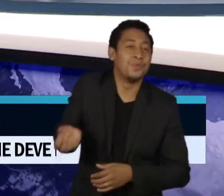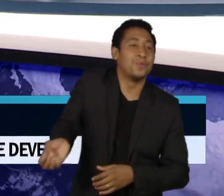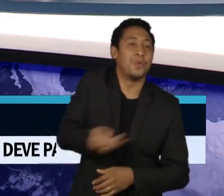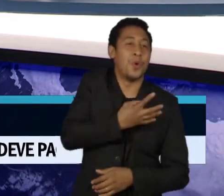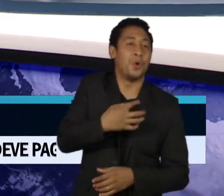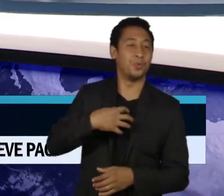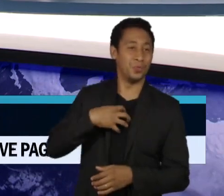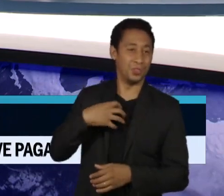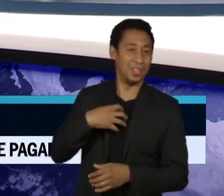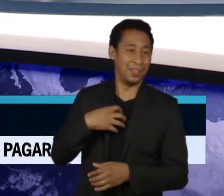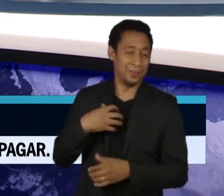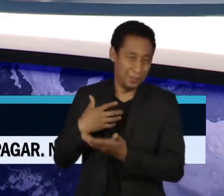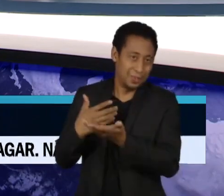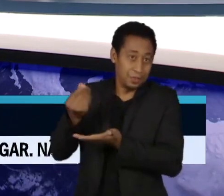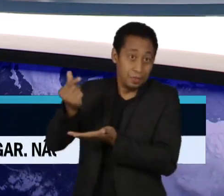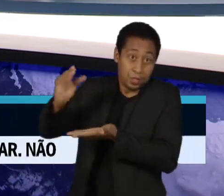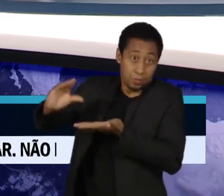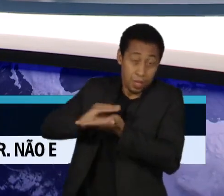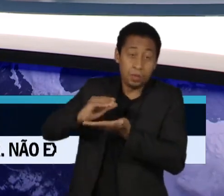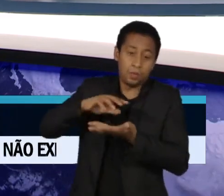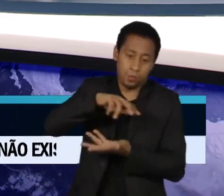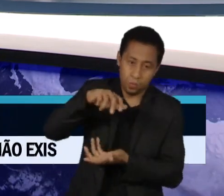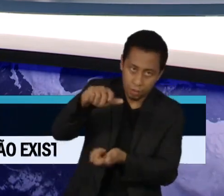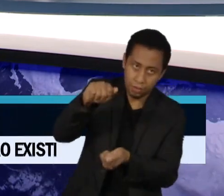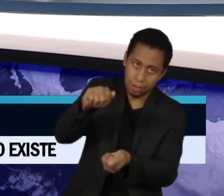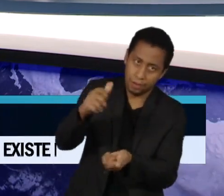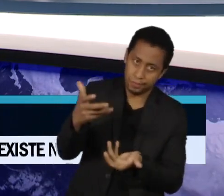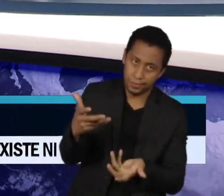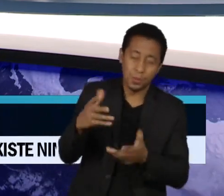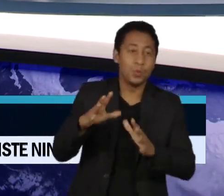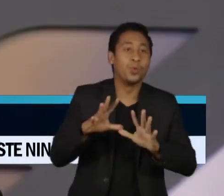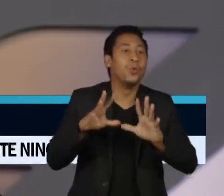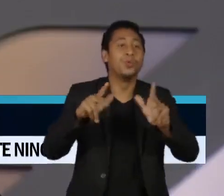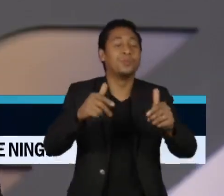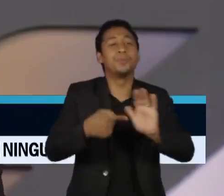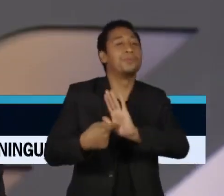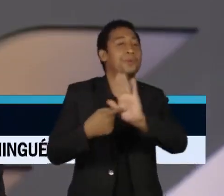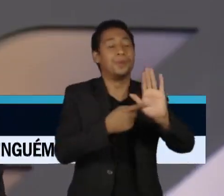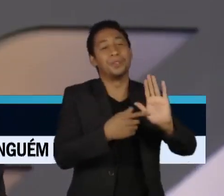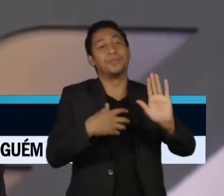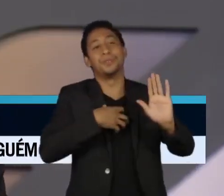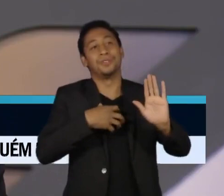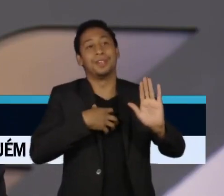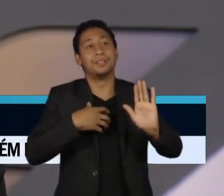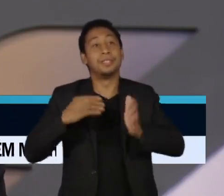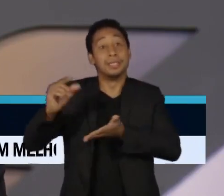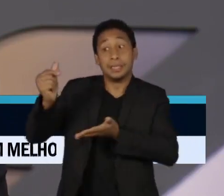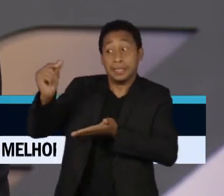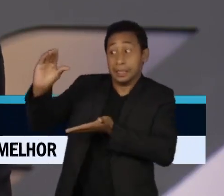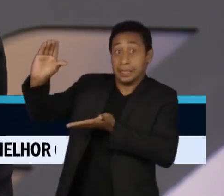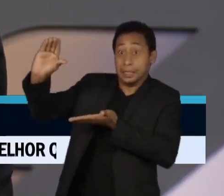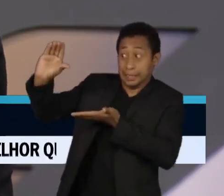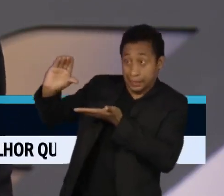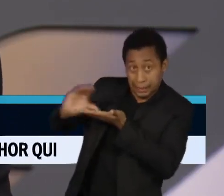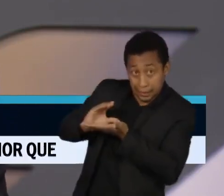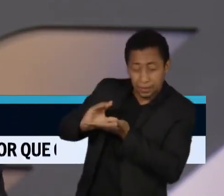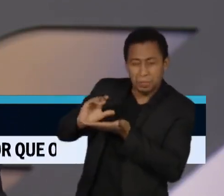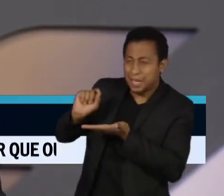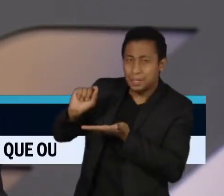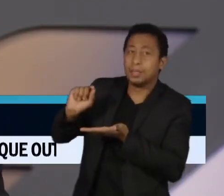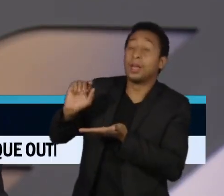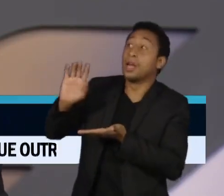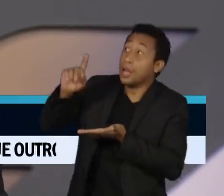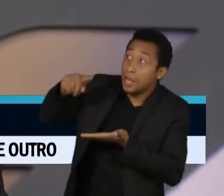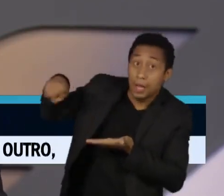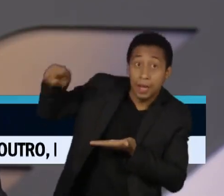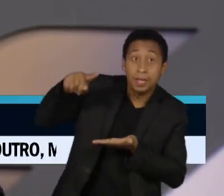tem muito investimento no país também, que tem entrado nos últimos anos, que é o que o pessoal chama do Brownfield, que é basicamente capital estrangeiro comprando um ativo já